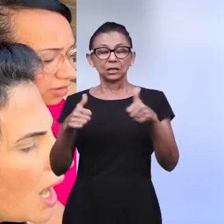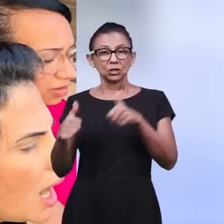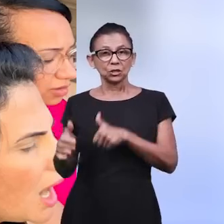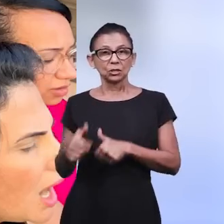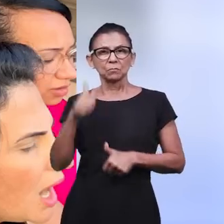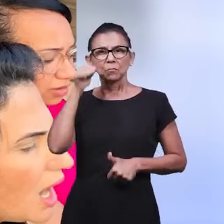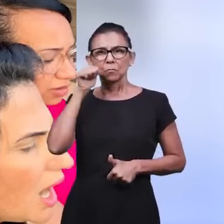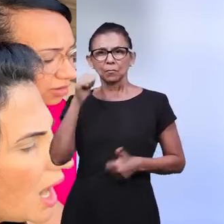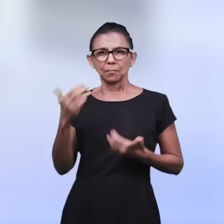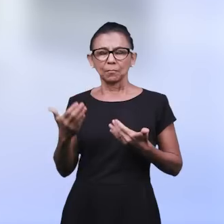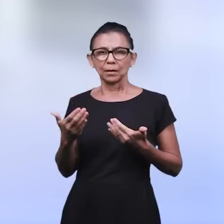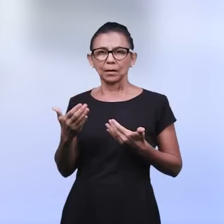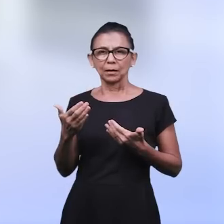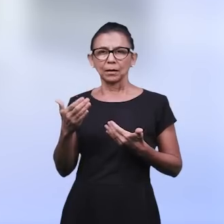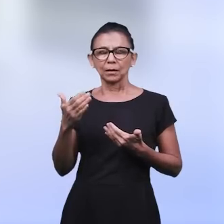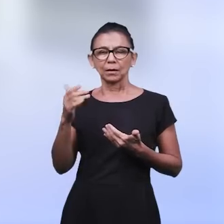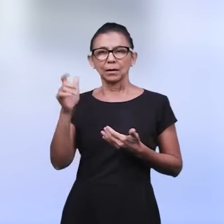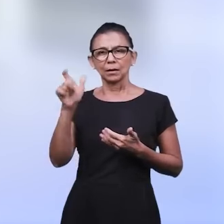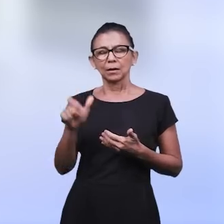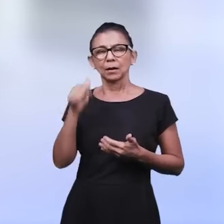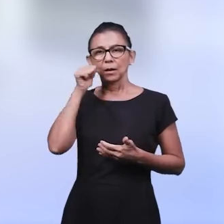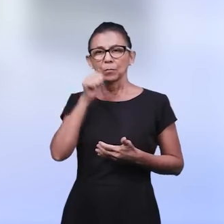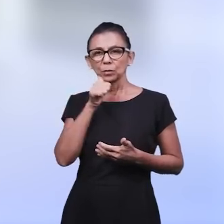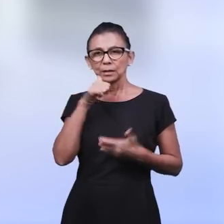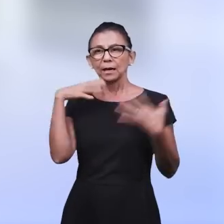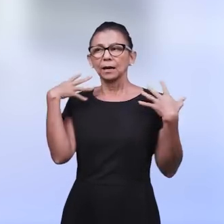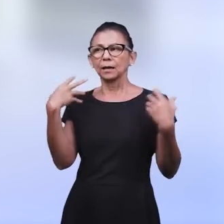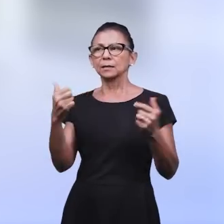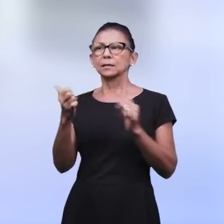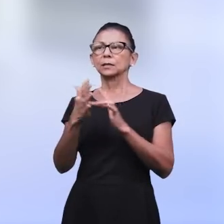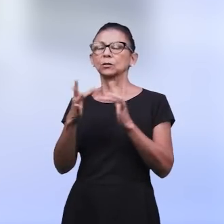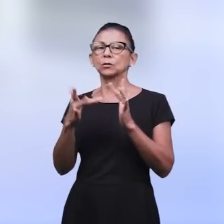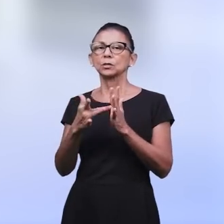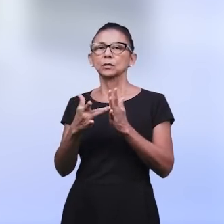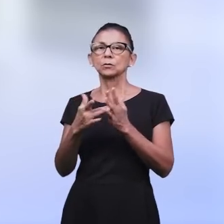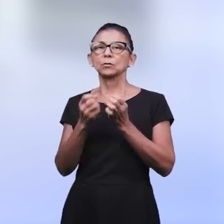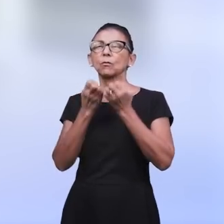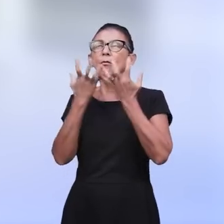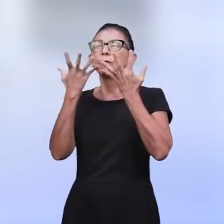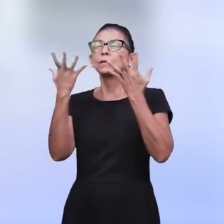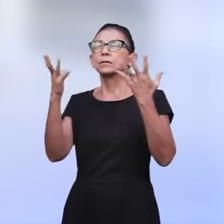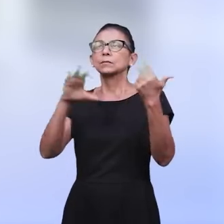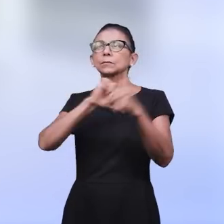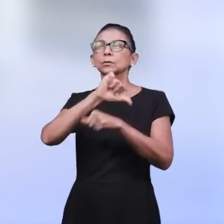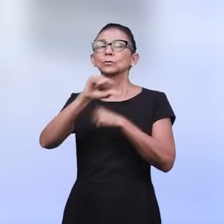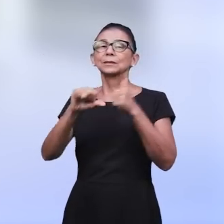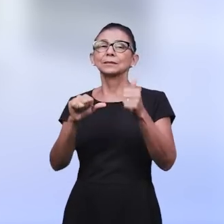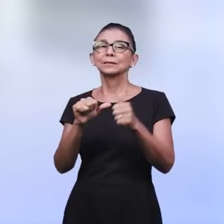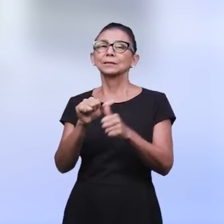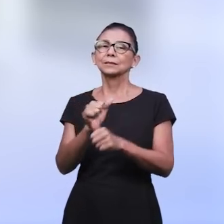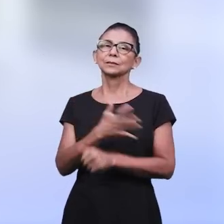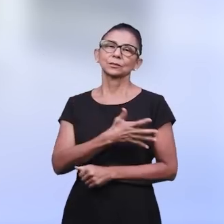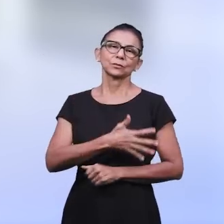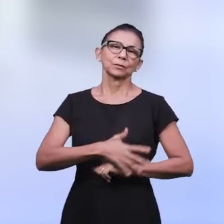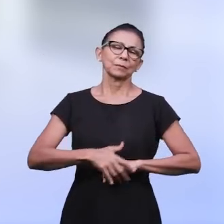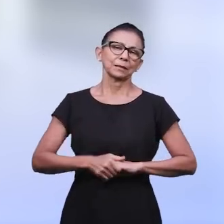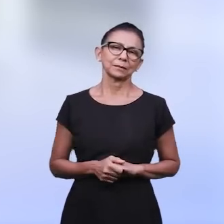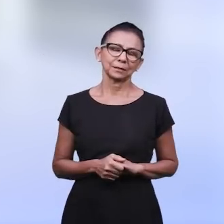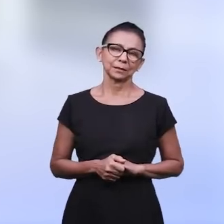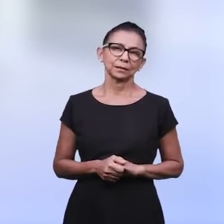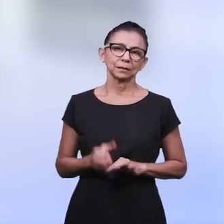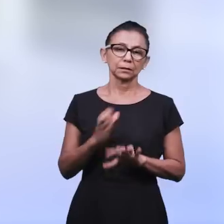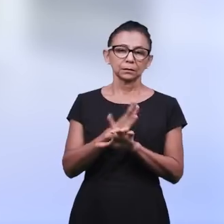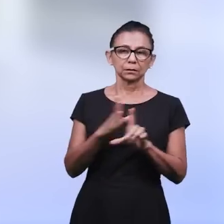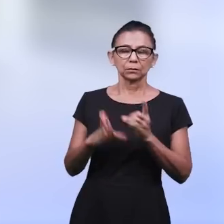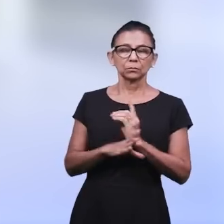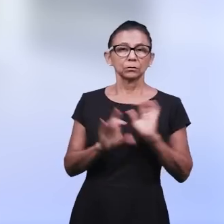pelo Senhor e confessou que é a nova criatura em Cristo Jesus. E nesse culto foi muito especial, a qual nós tivemos